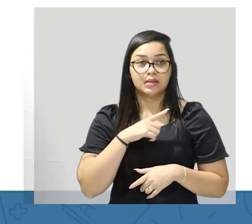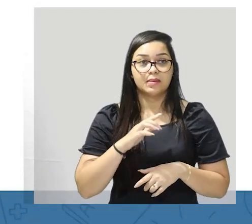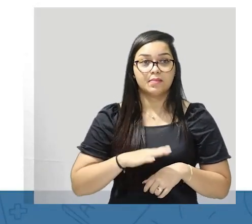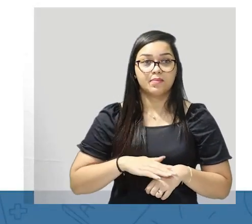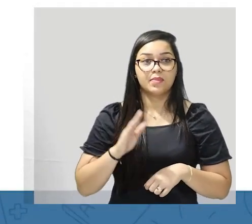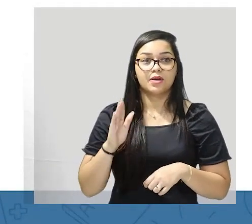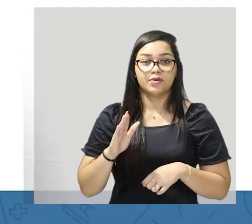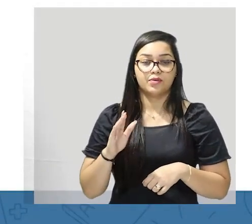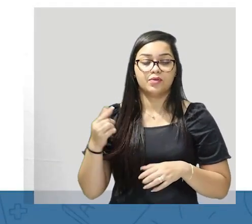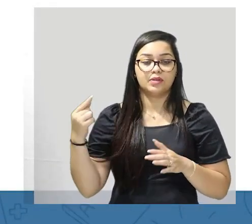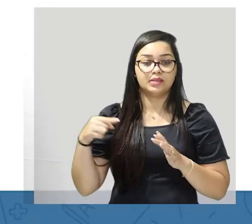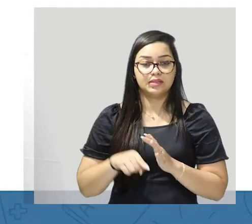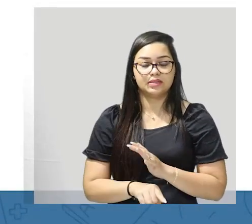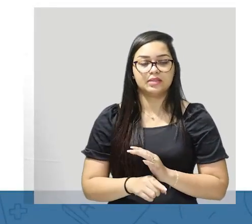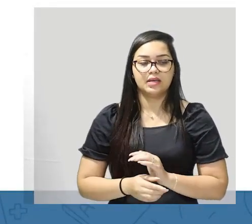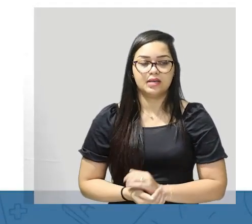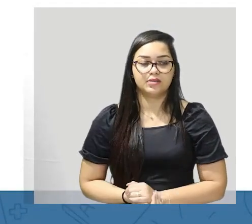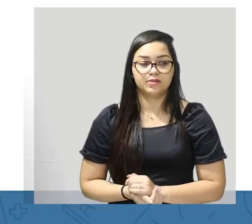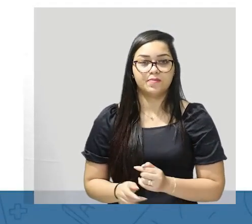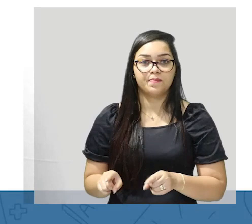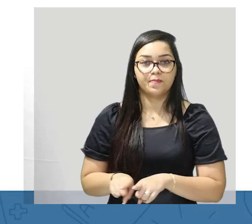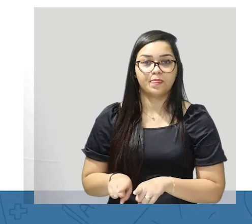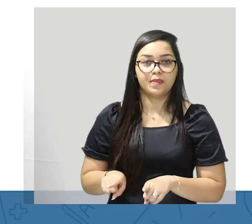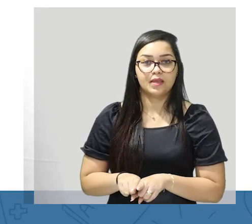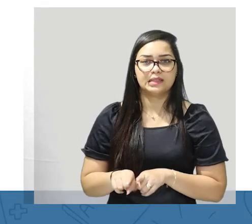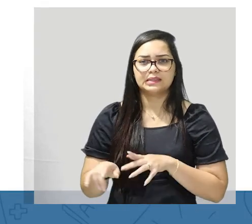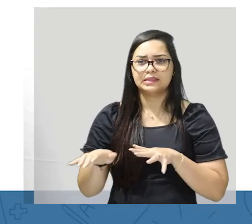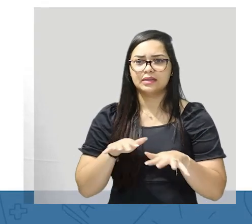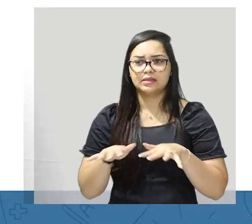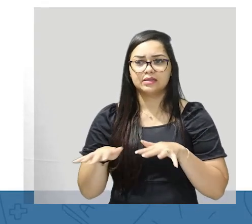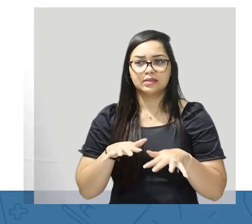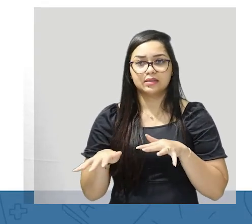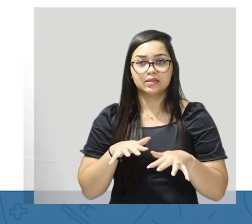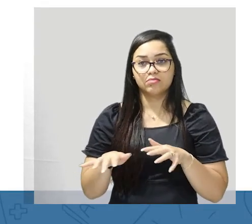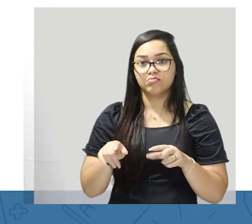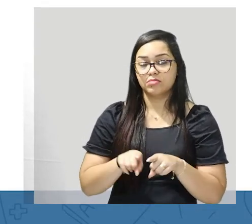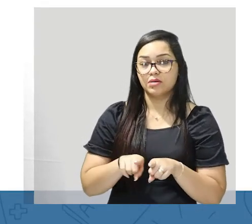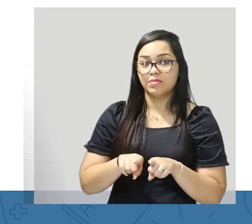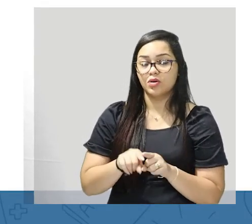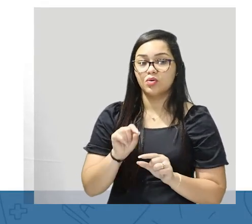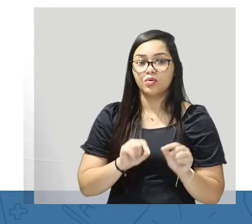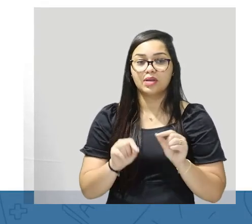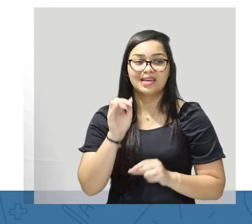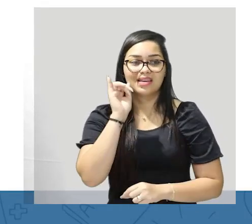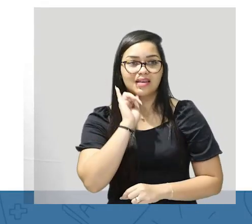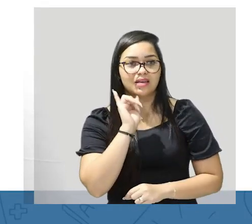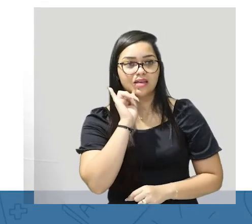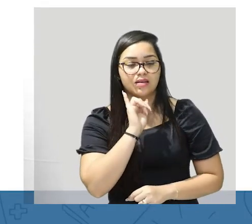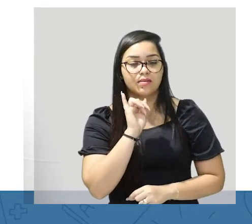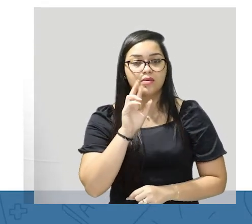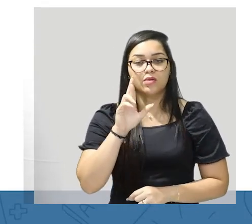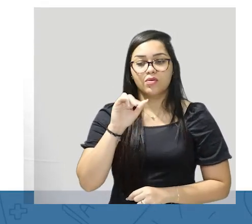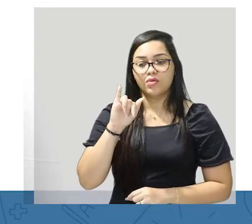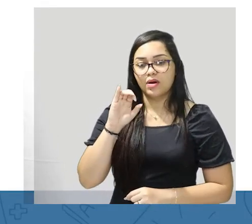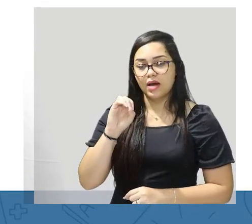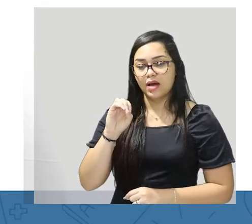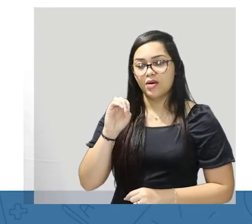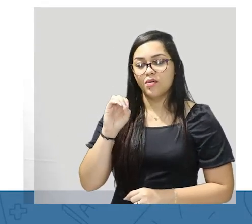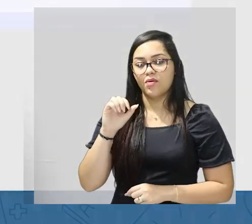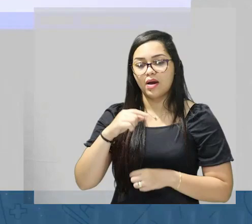intensidade. E essa maior agitação faz com que, por exemplo, o raio atômico,